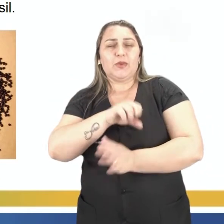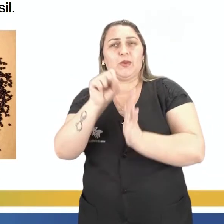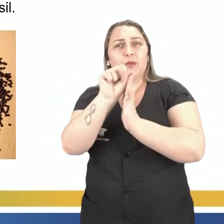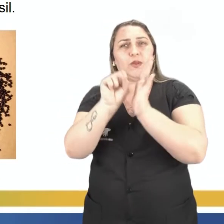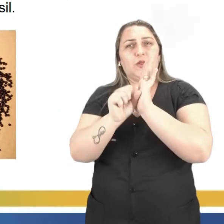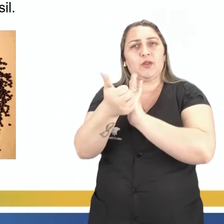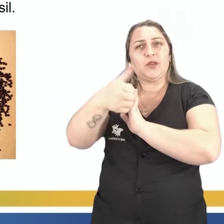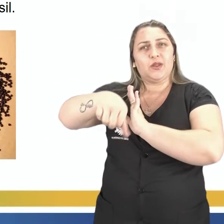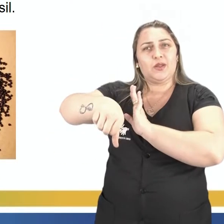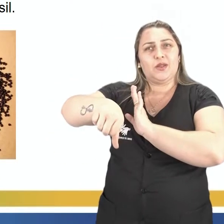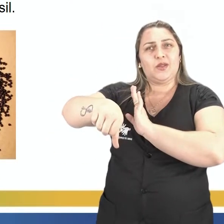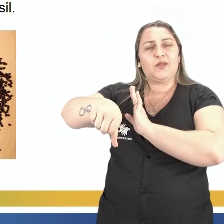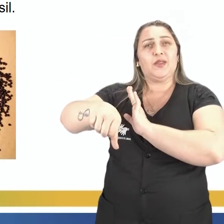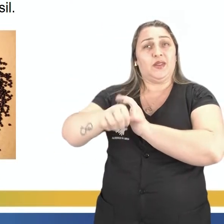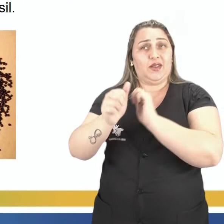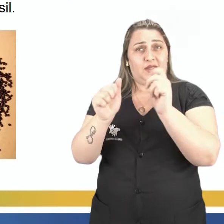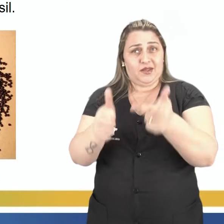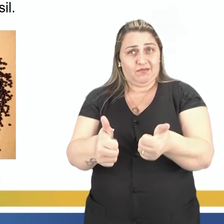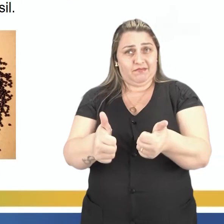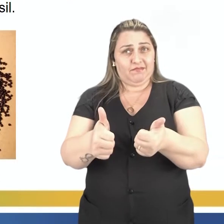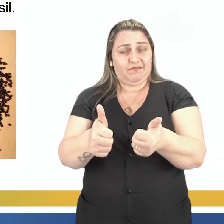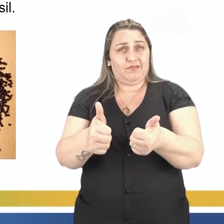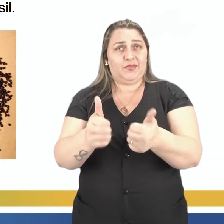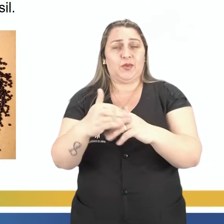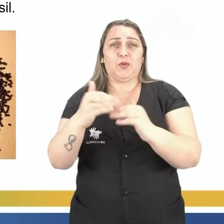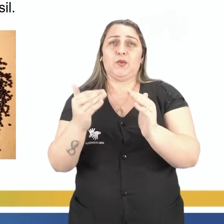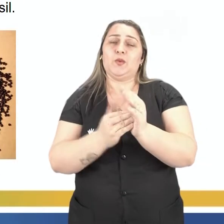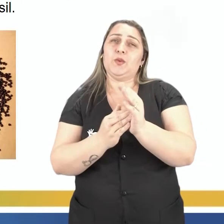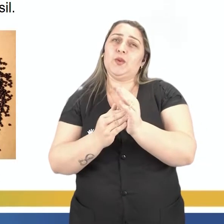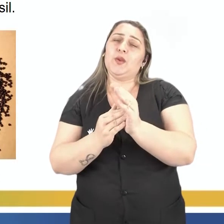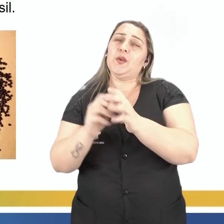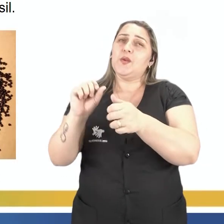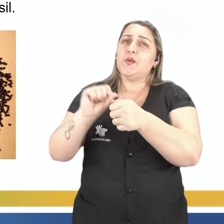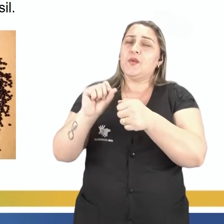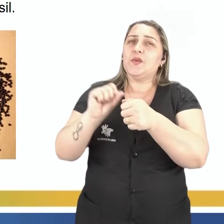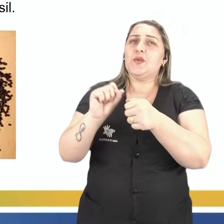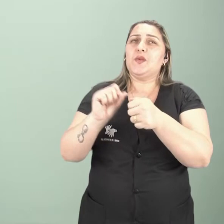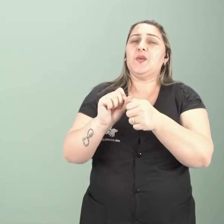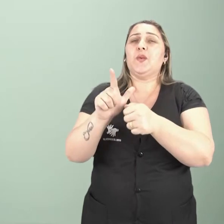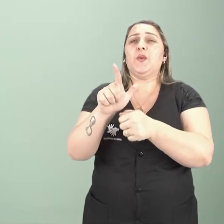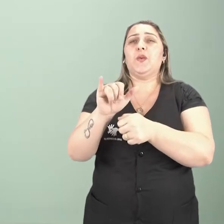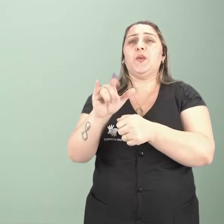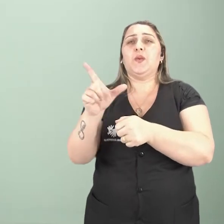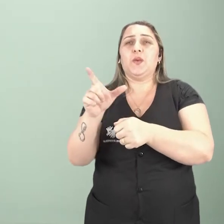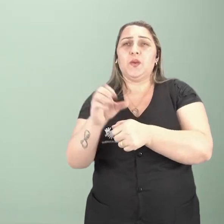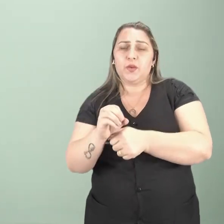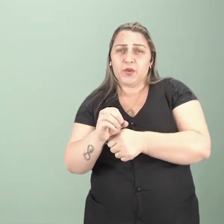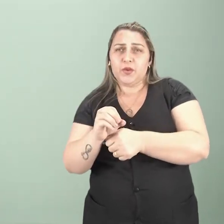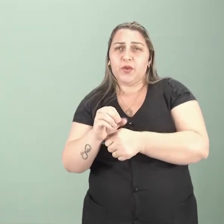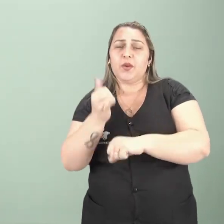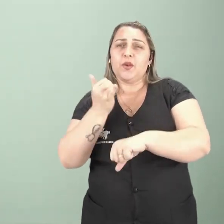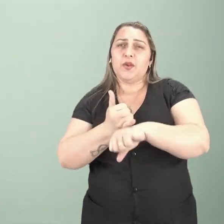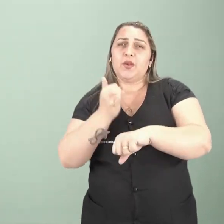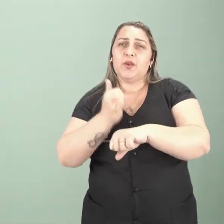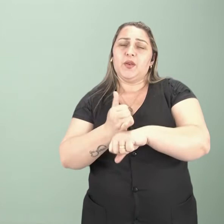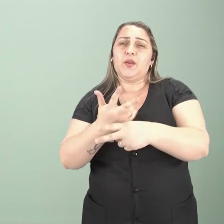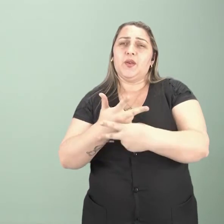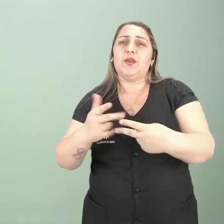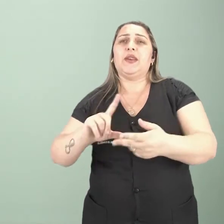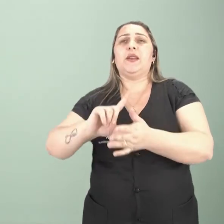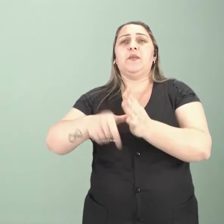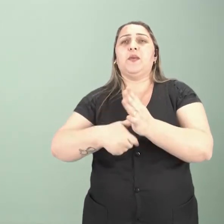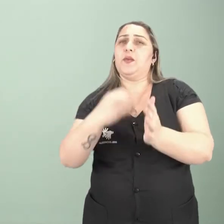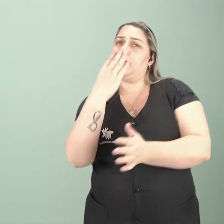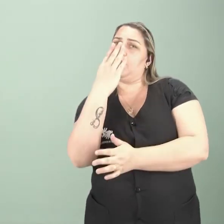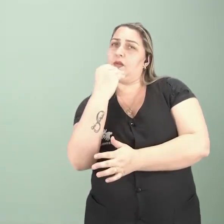século XIX, tá certo? Tudo reproduzido com lixo, com sucata e depois